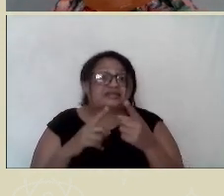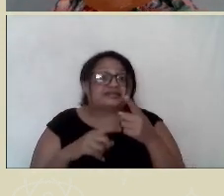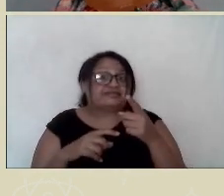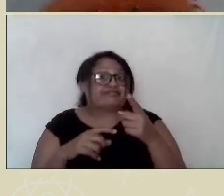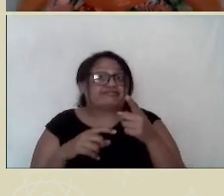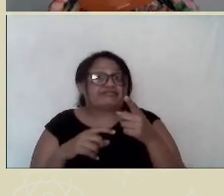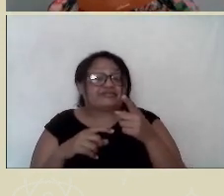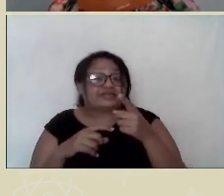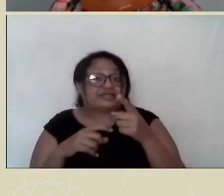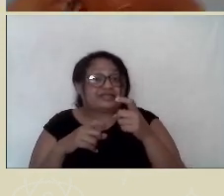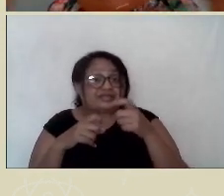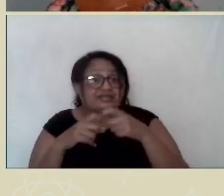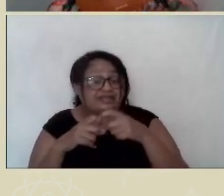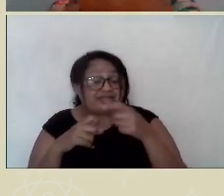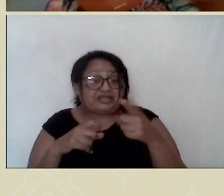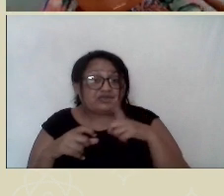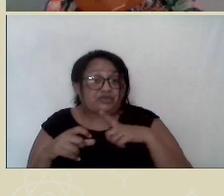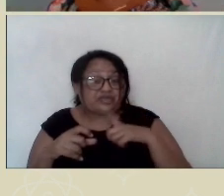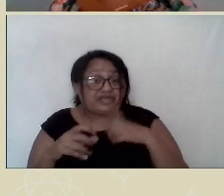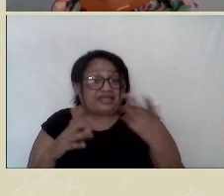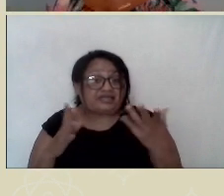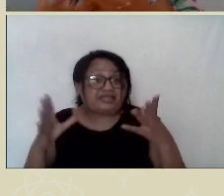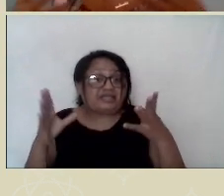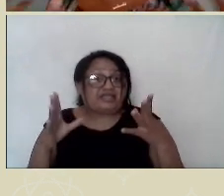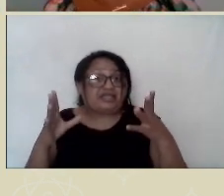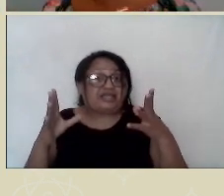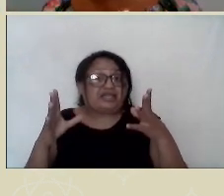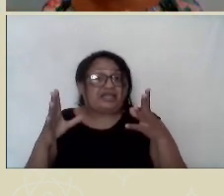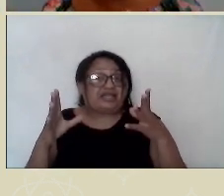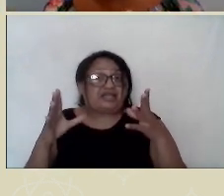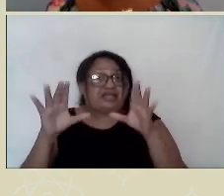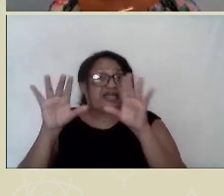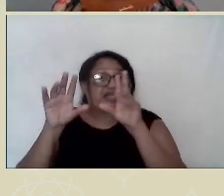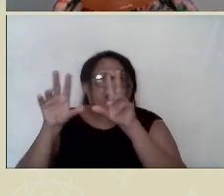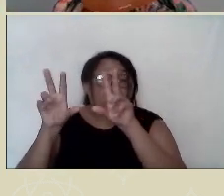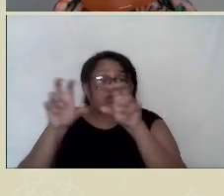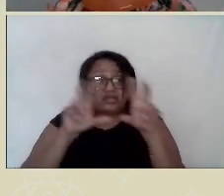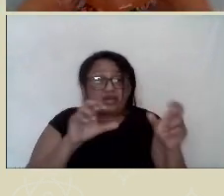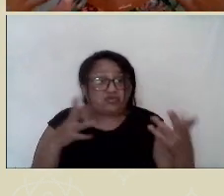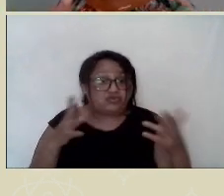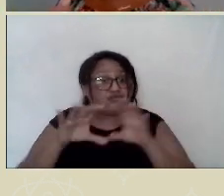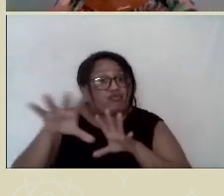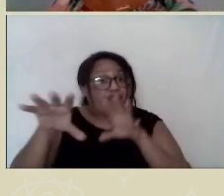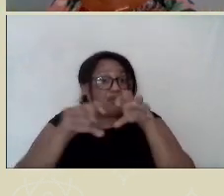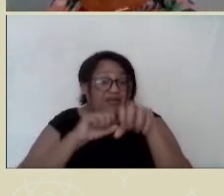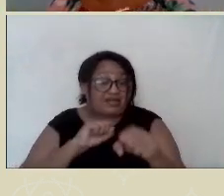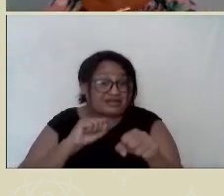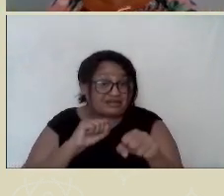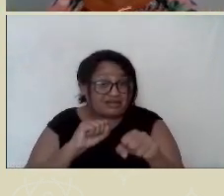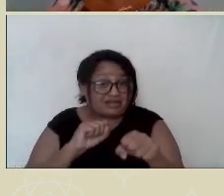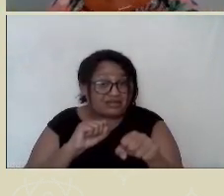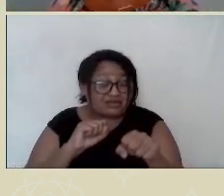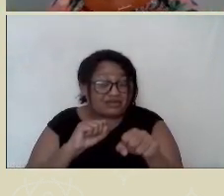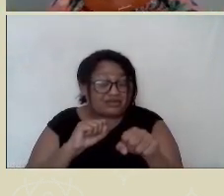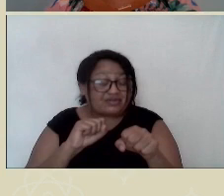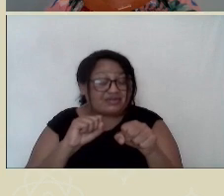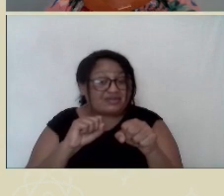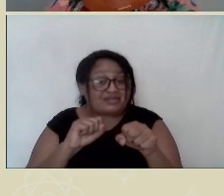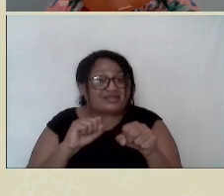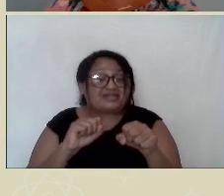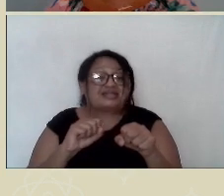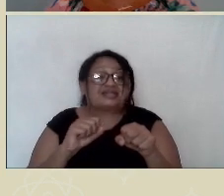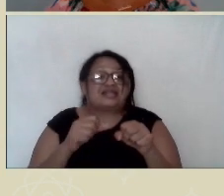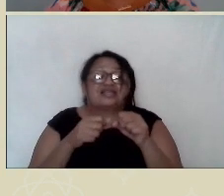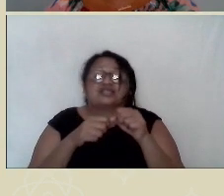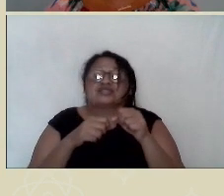tem propriedade conteúdo conhecimento formação suficiente para tratar dessa questão né por isso a